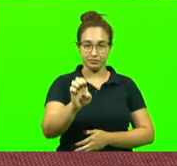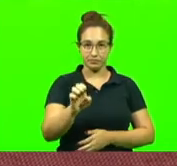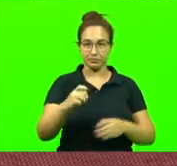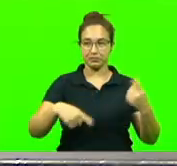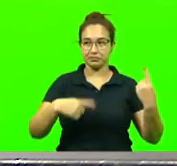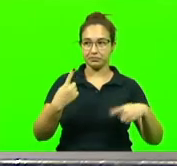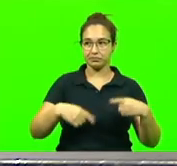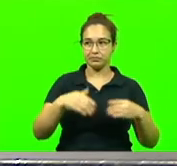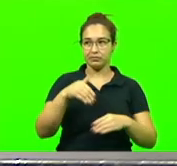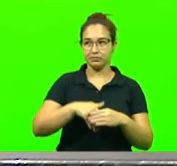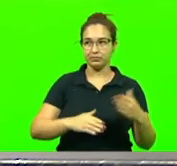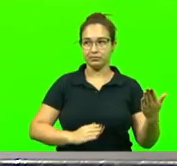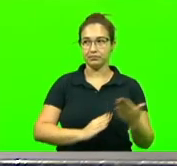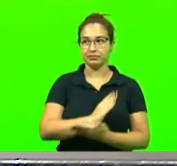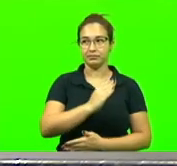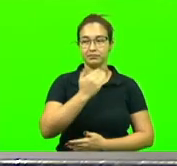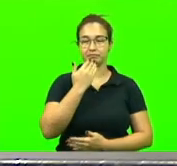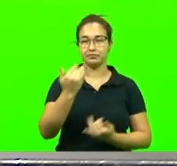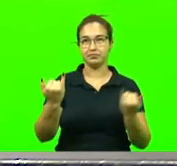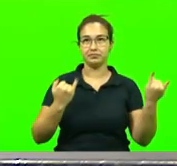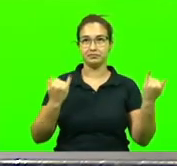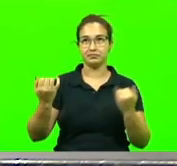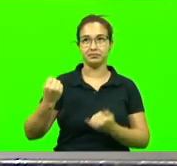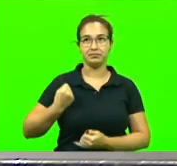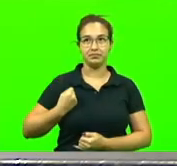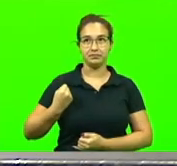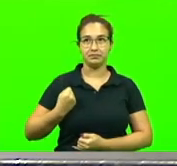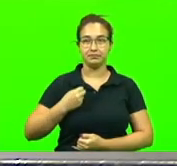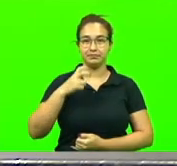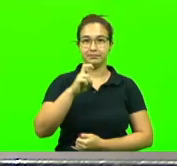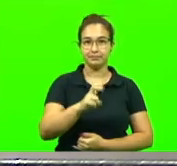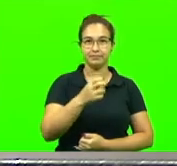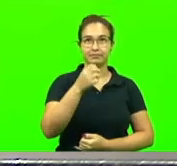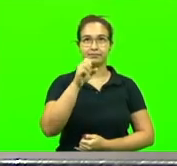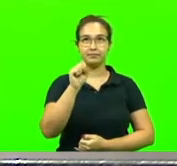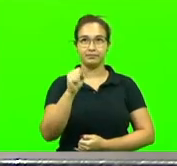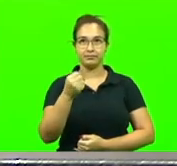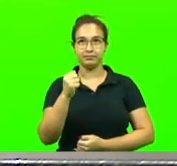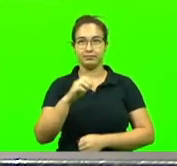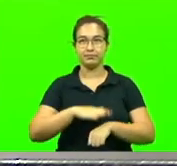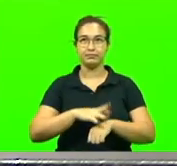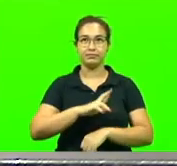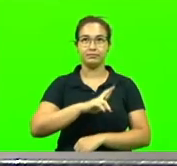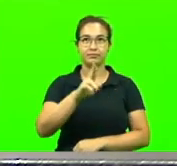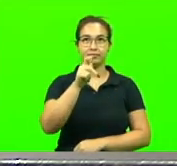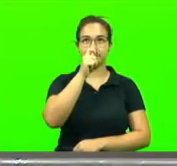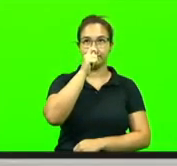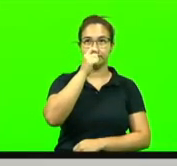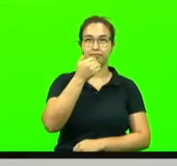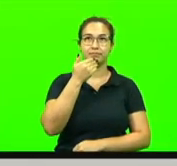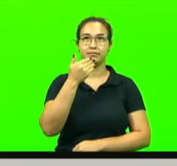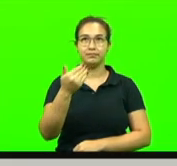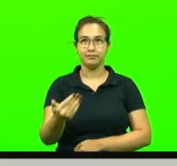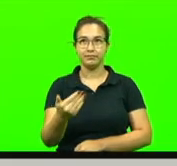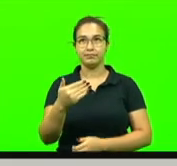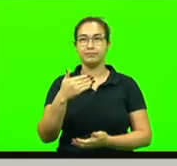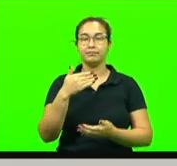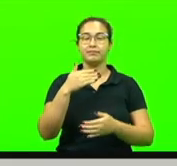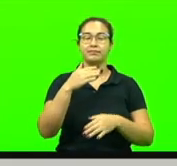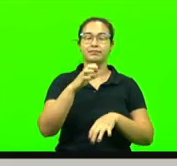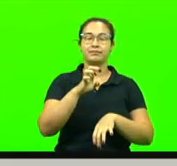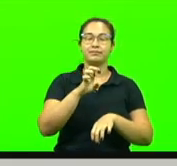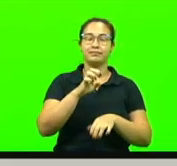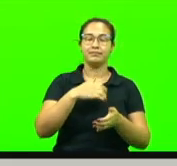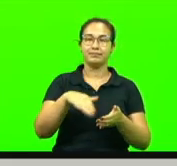votação, aprovado. Pedido de informação 58, deputado João Amin, solicitando ao secretário de Estado